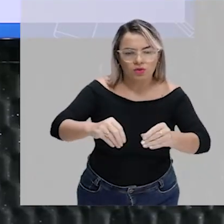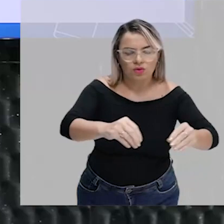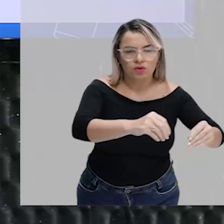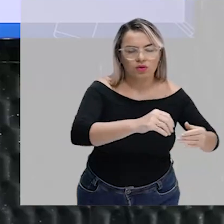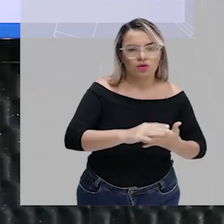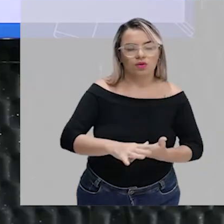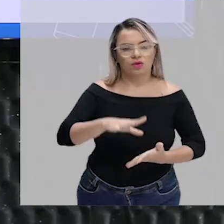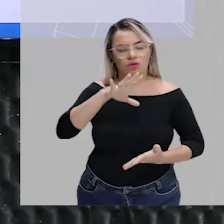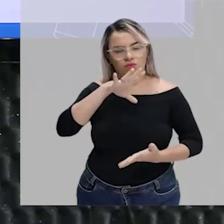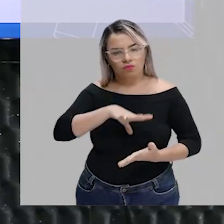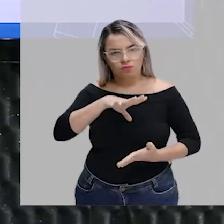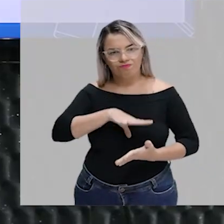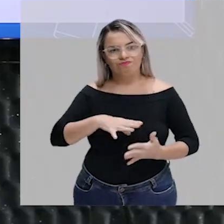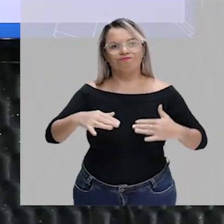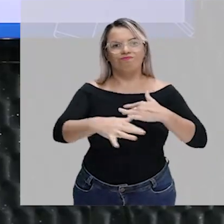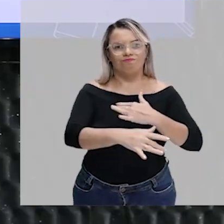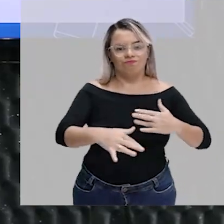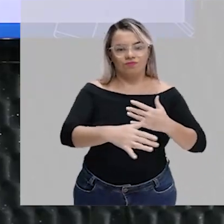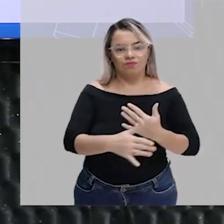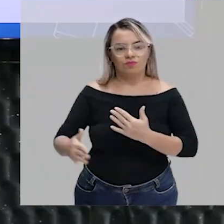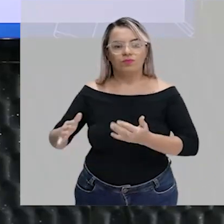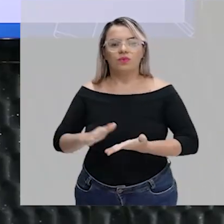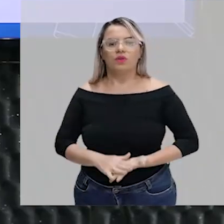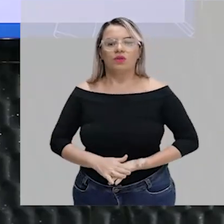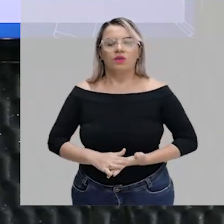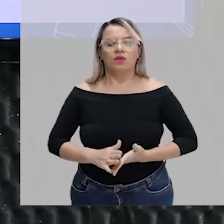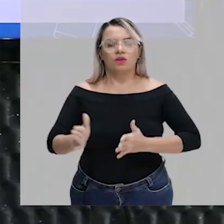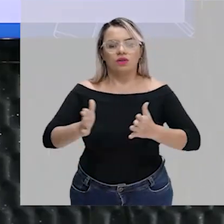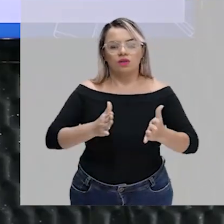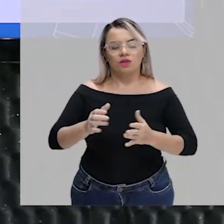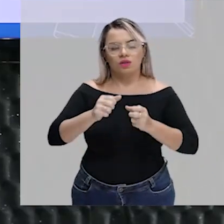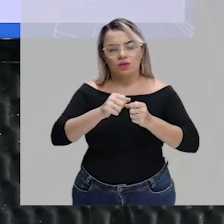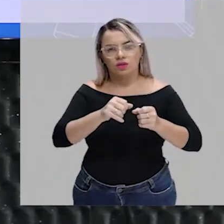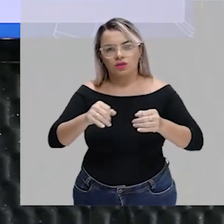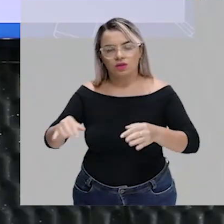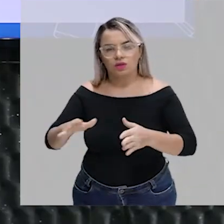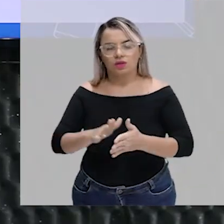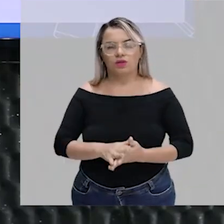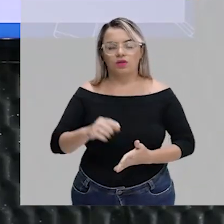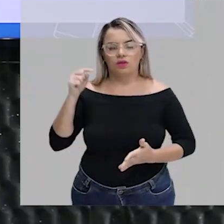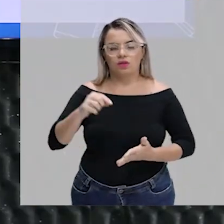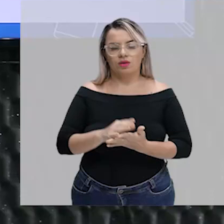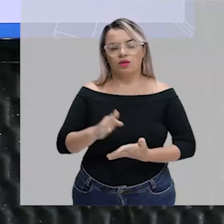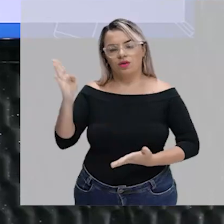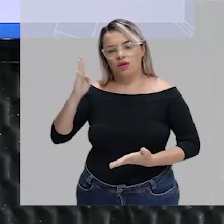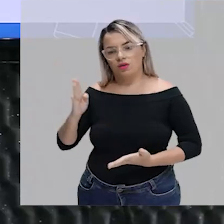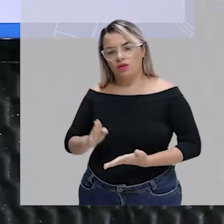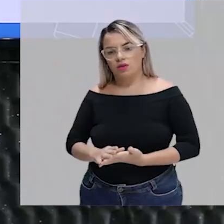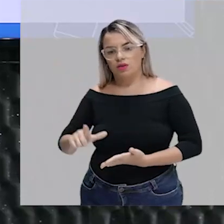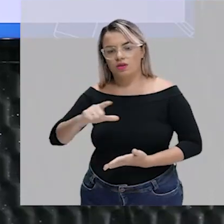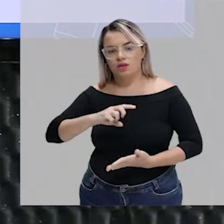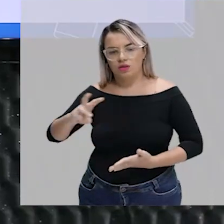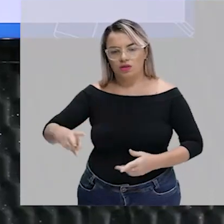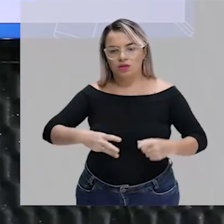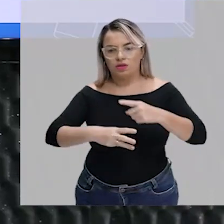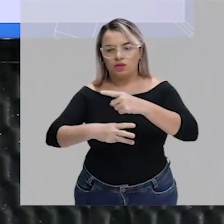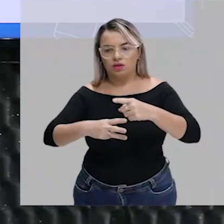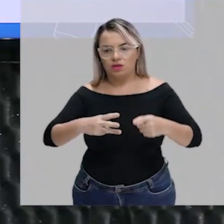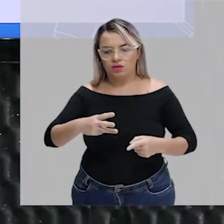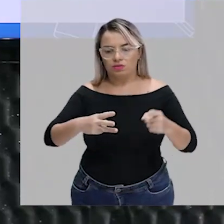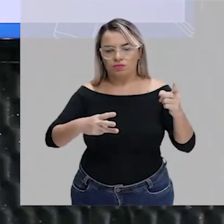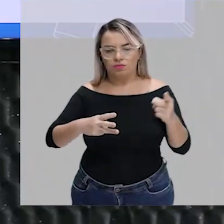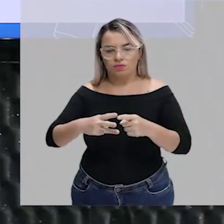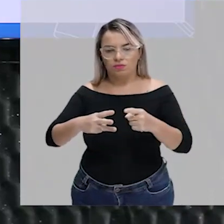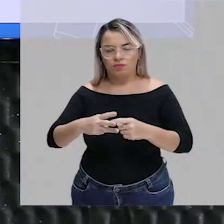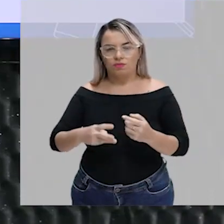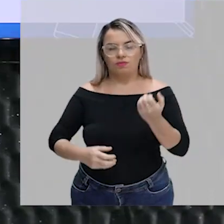econômico, o período colonial brasileiro teve 3 grandes ciclos econômicos. Primeiro ciclo, o ciclo da extração do